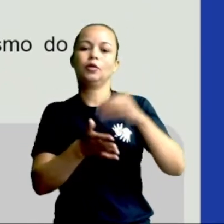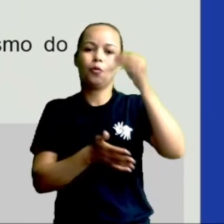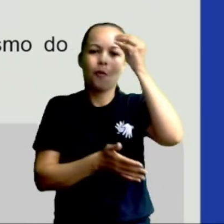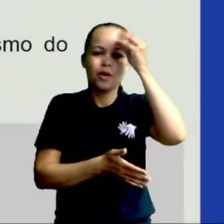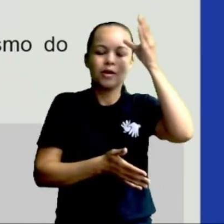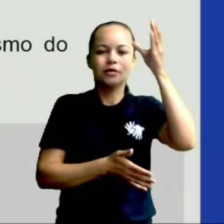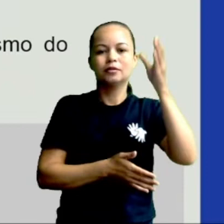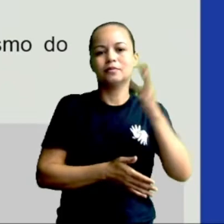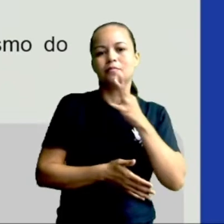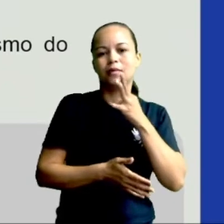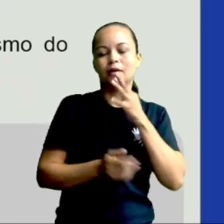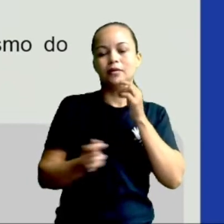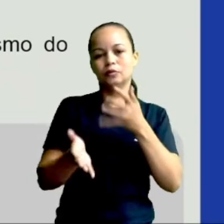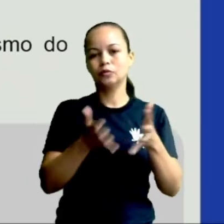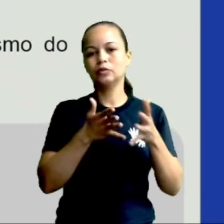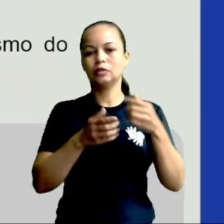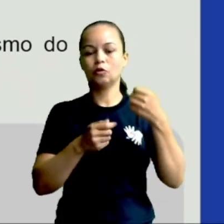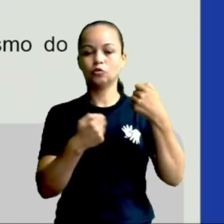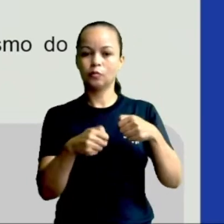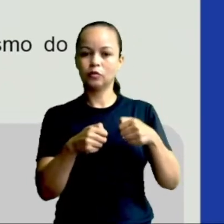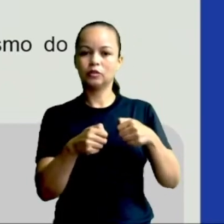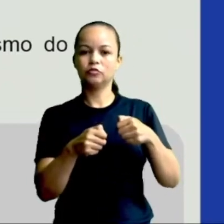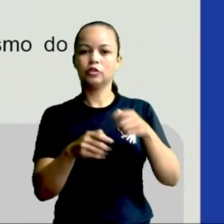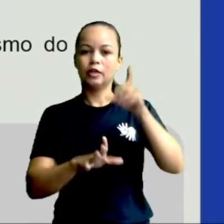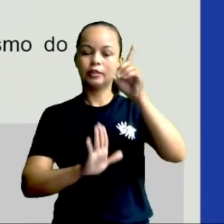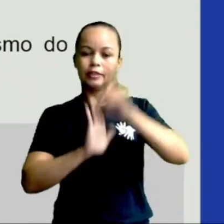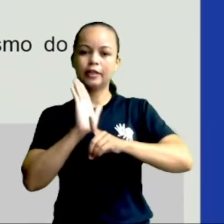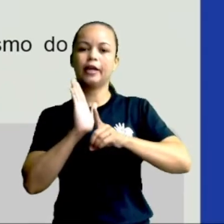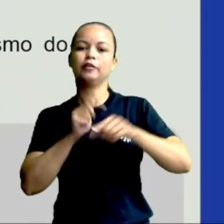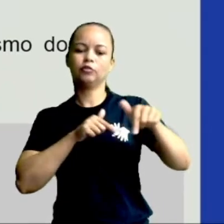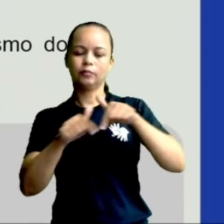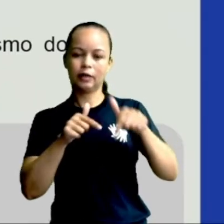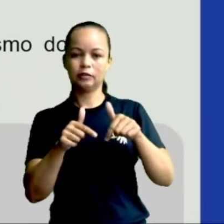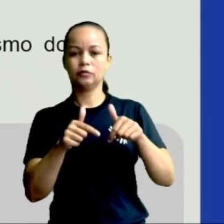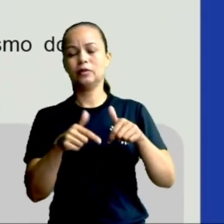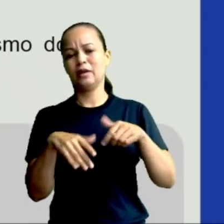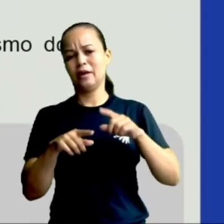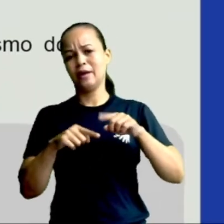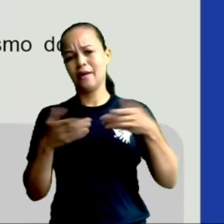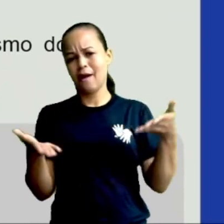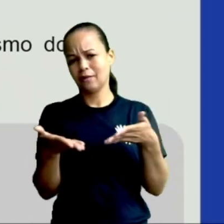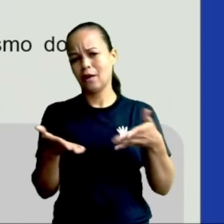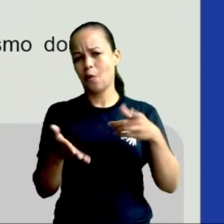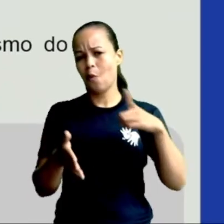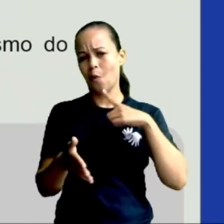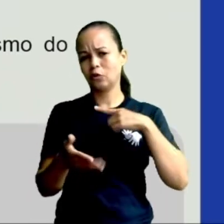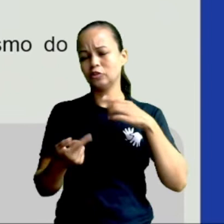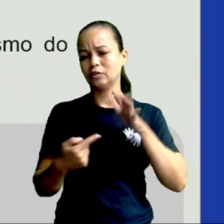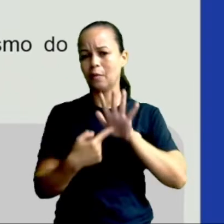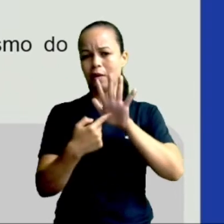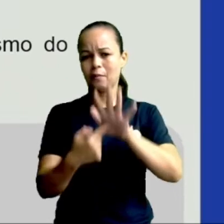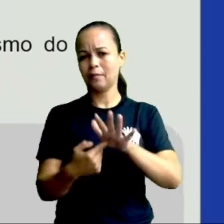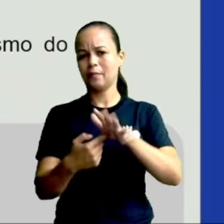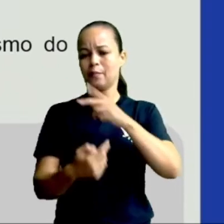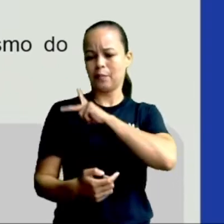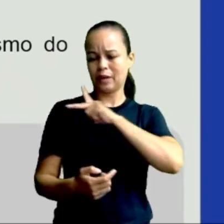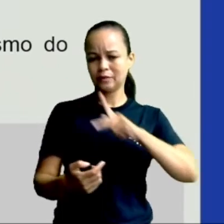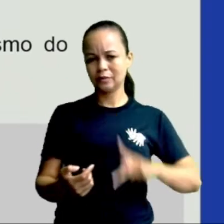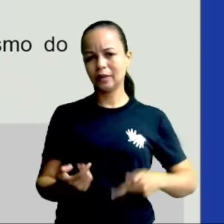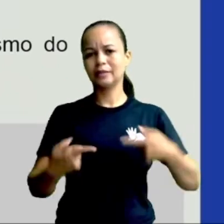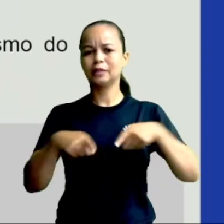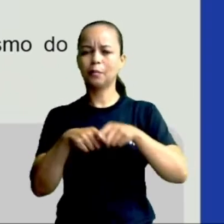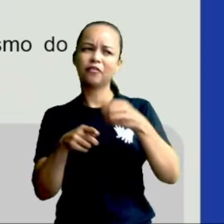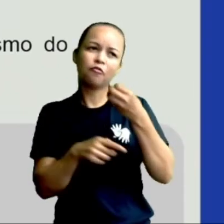seus possíveis direitos trabalhistas, entenderam, e até hoje muitos entendem assim, como um presente, como um presidente que